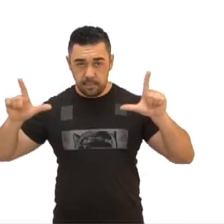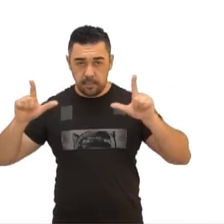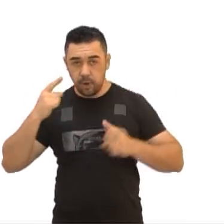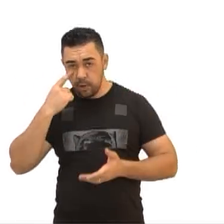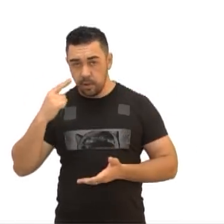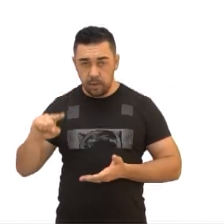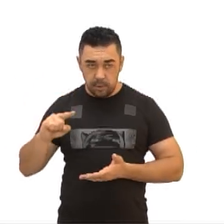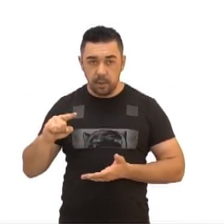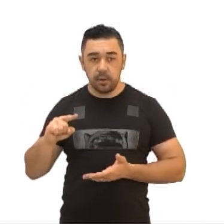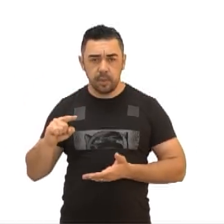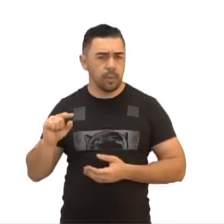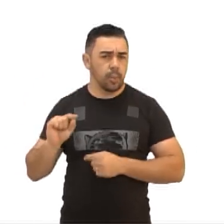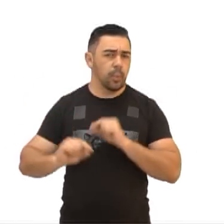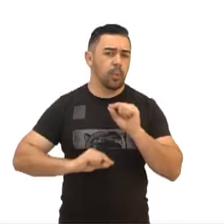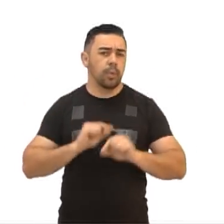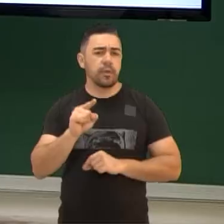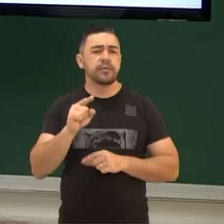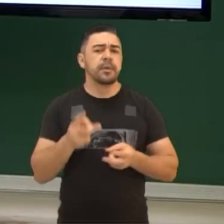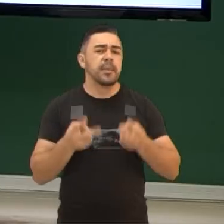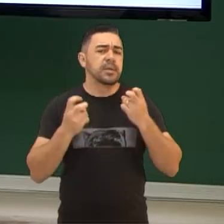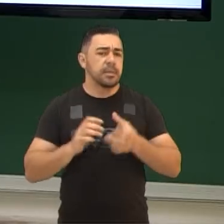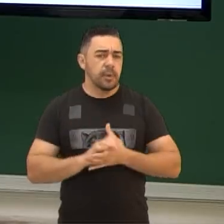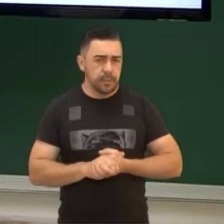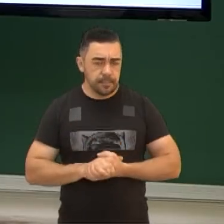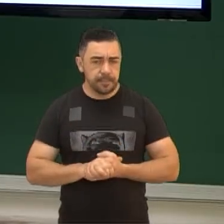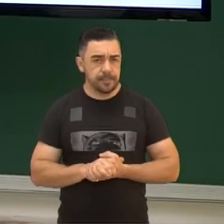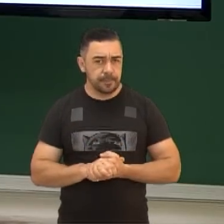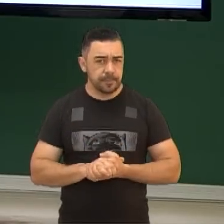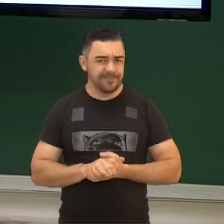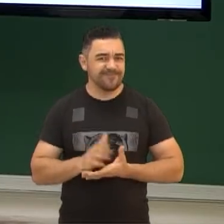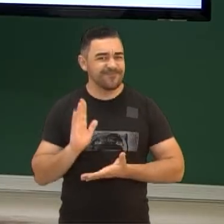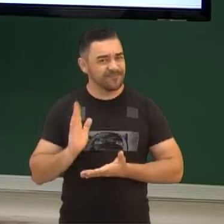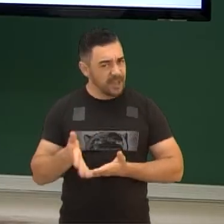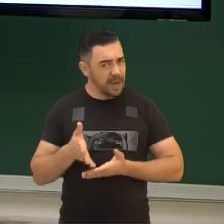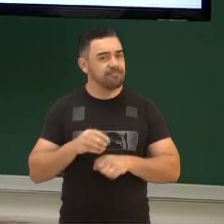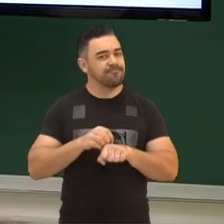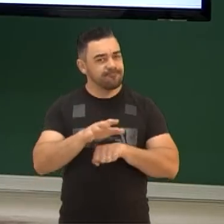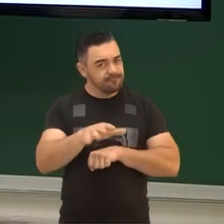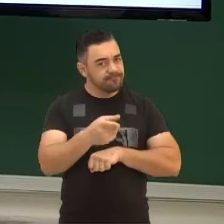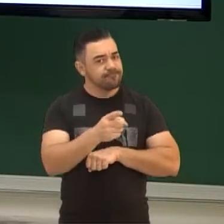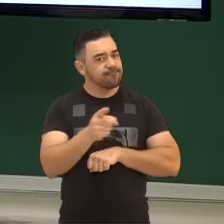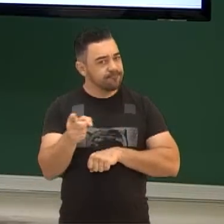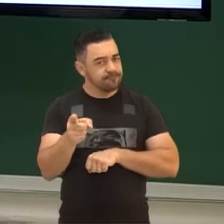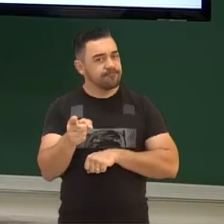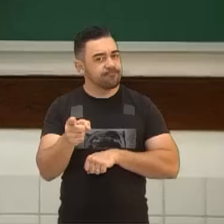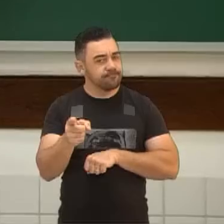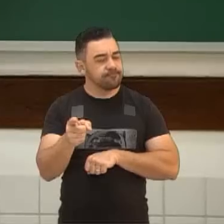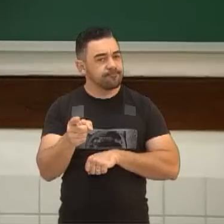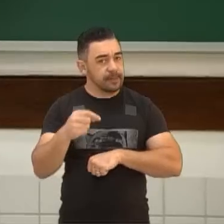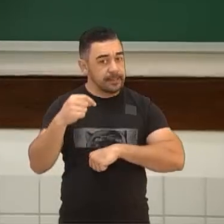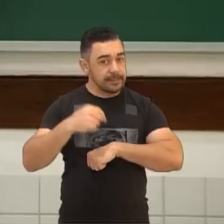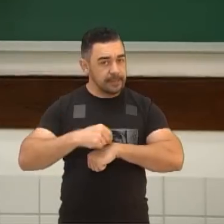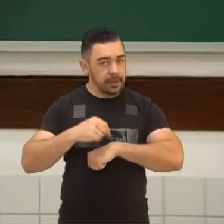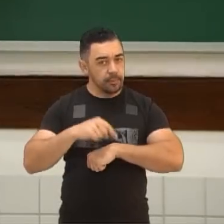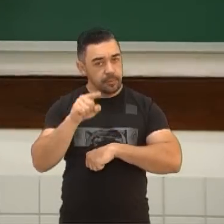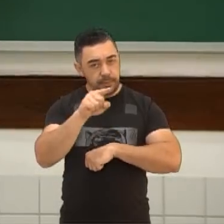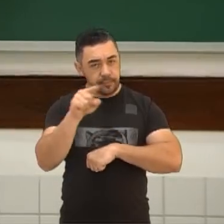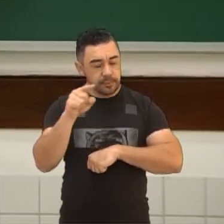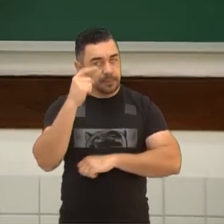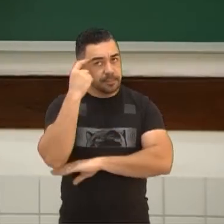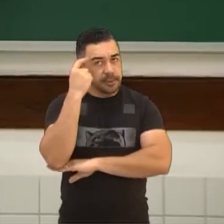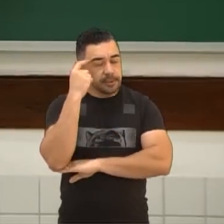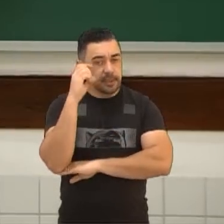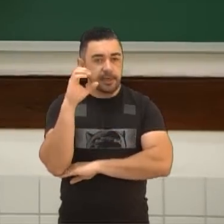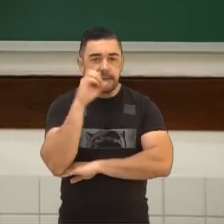atividade anterior, o que você observa? Acho que a professora já deu várias dicas, hein? Então, eu vou deixar esse quiz aí para